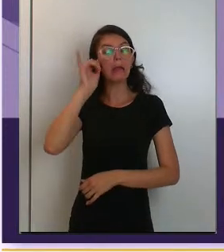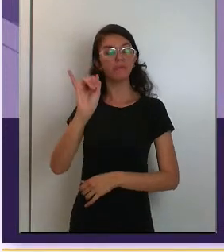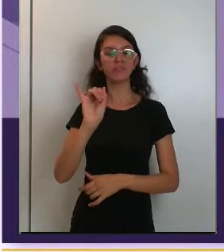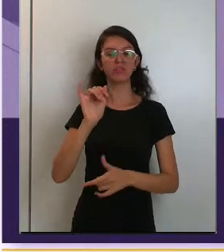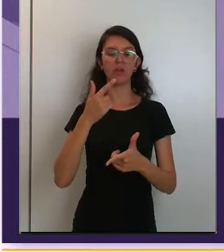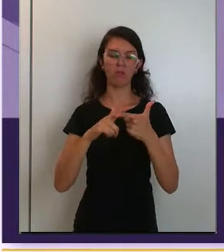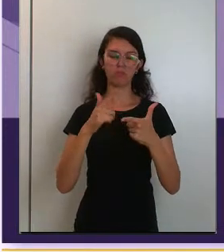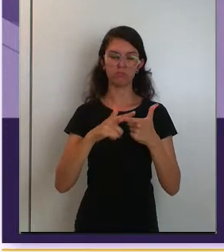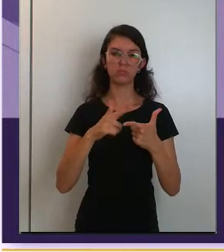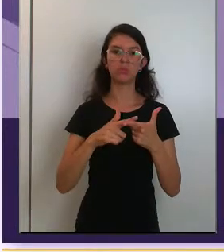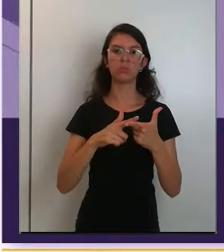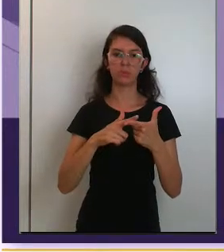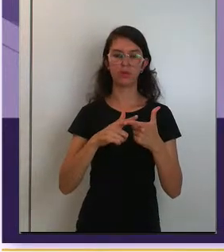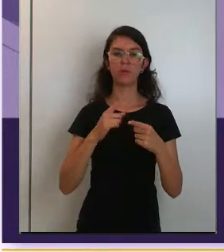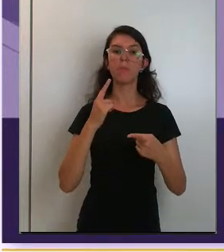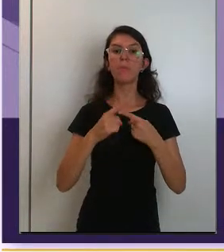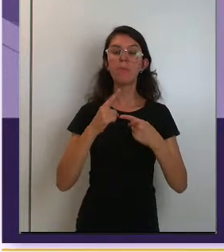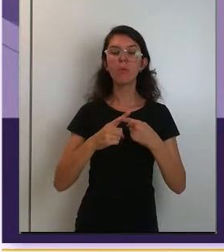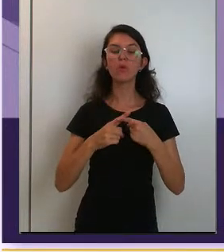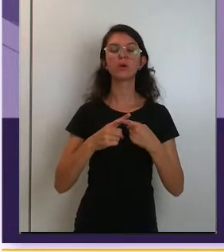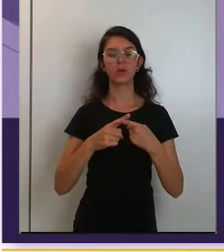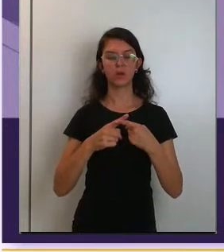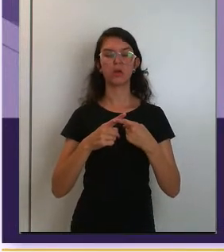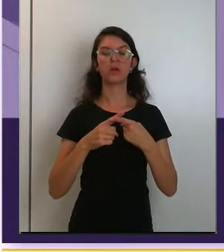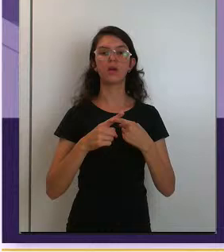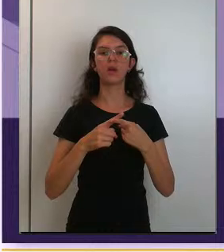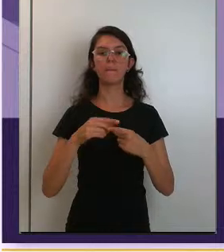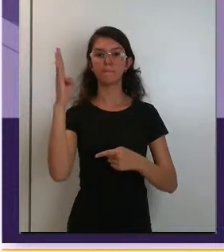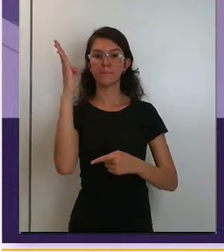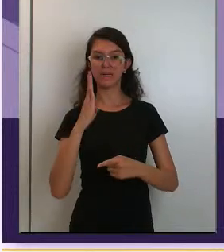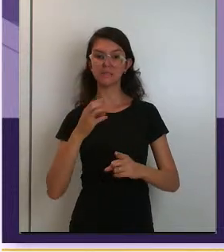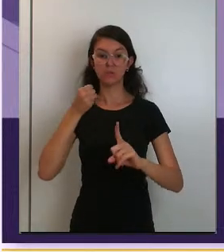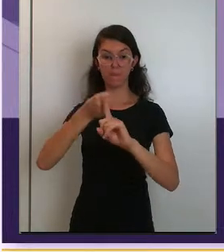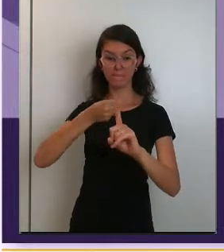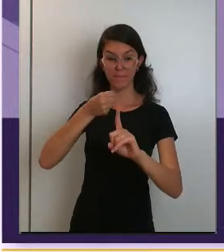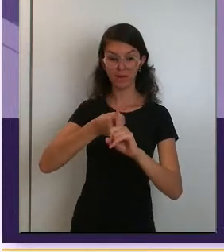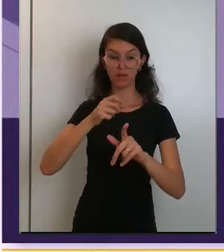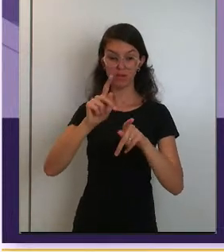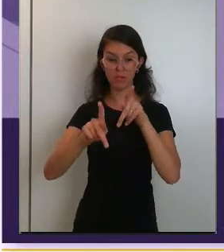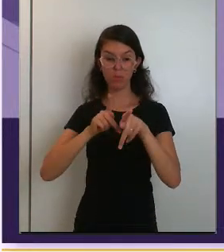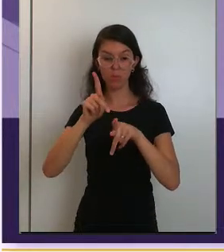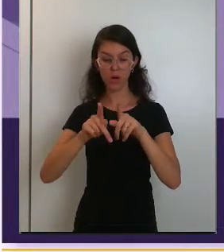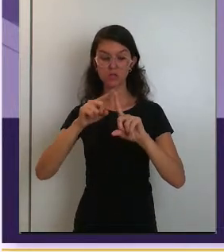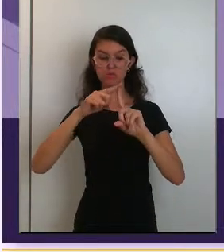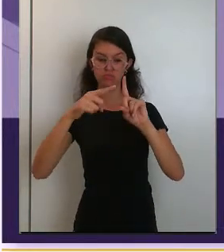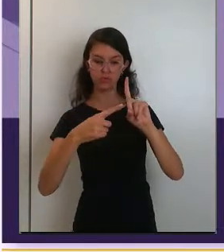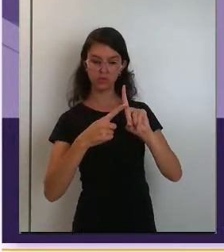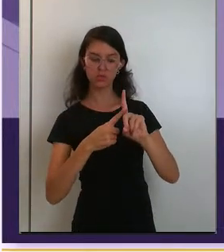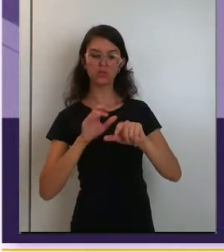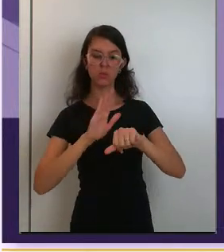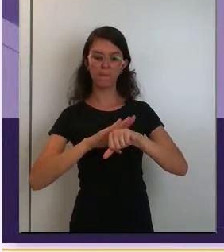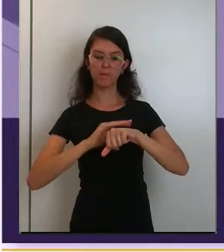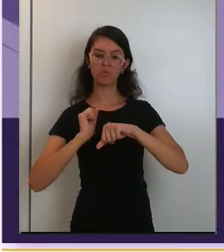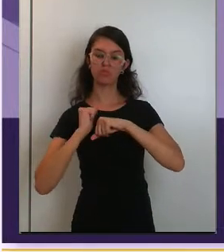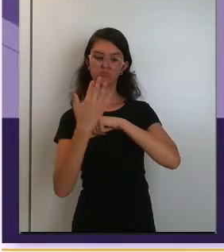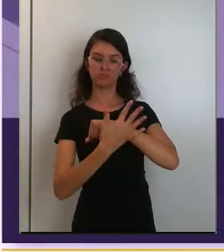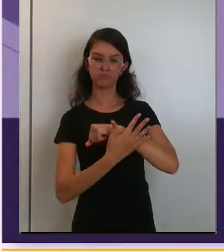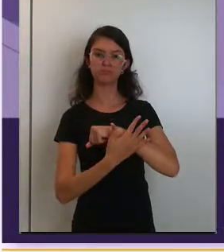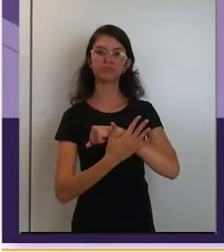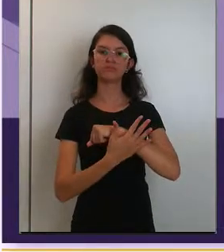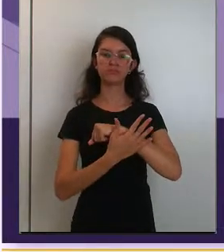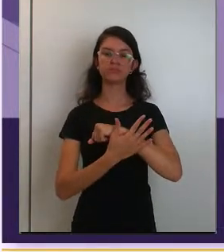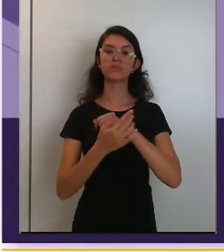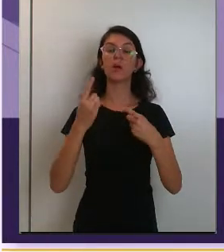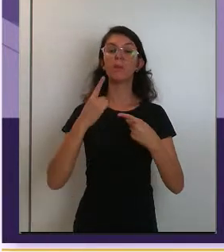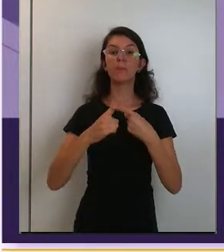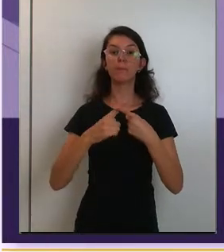muito impactado, né, na sua população gestante por essa pandemia, justamente porque